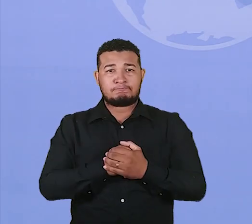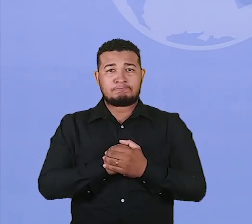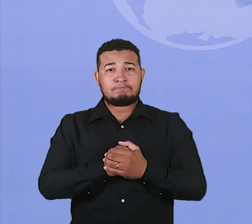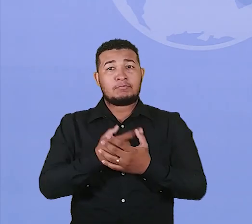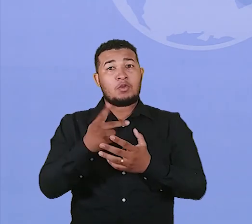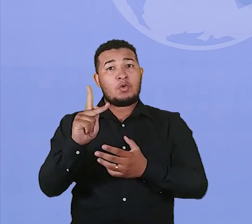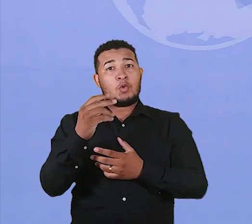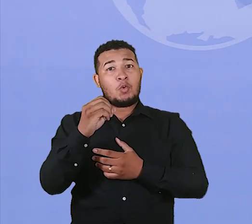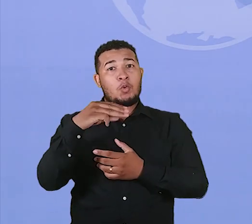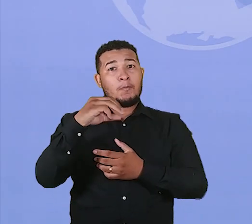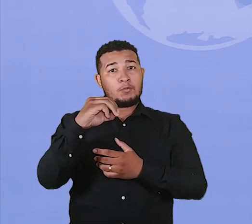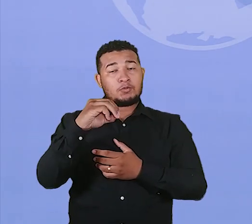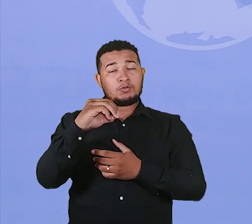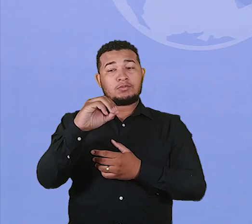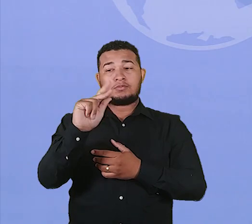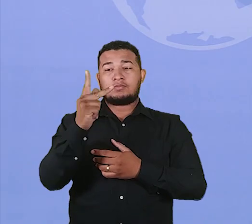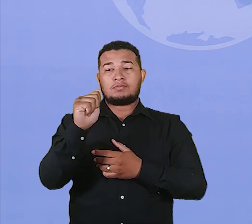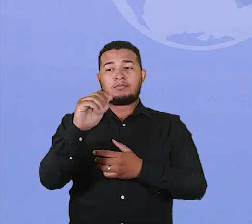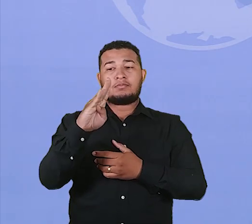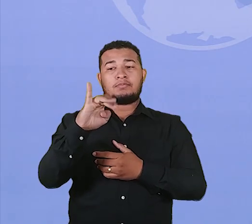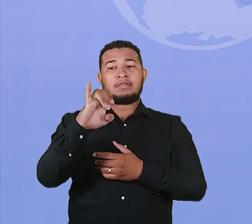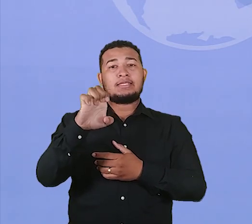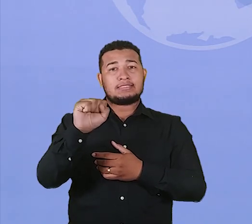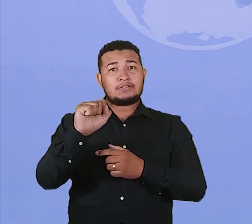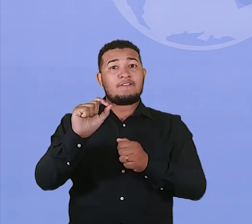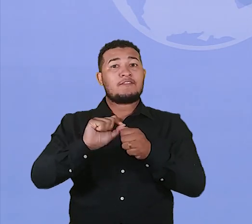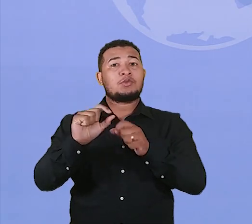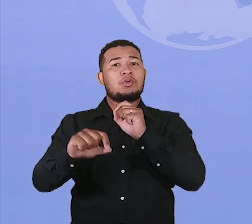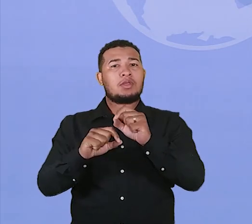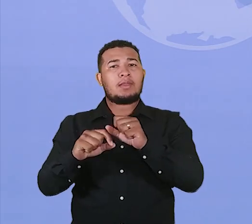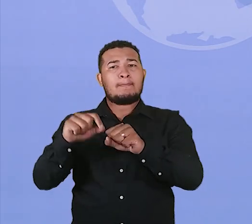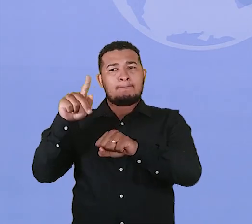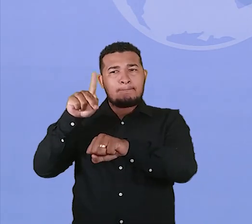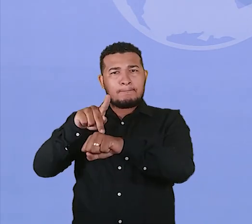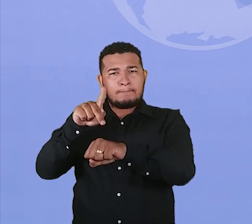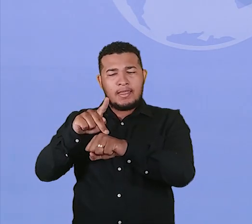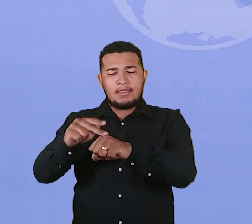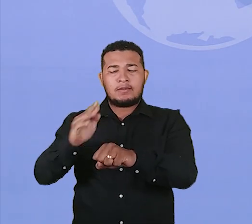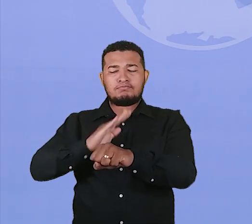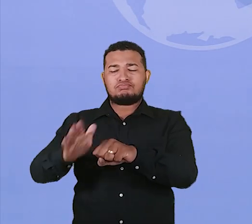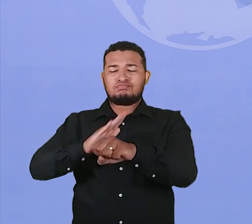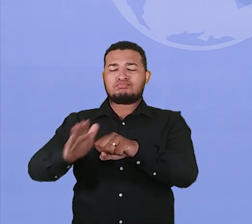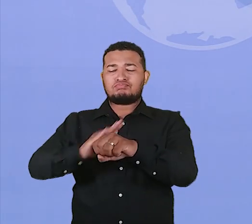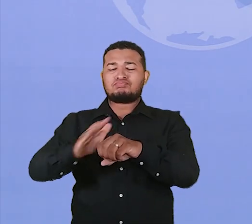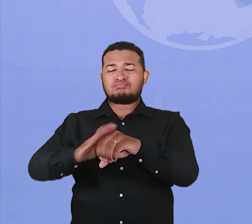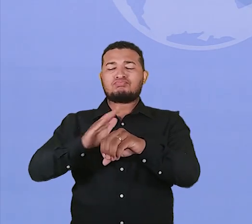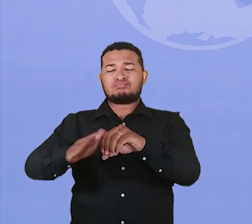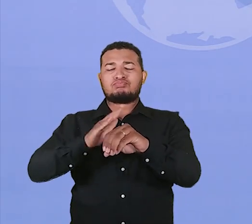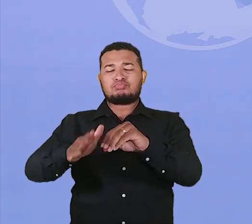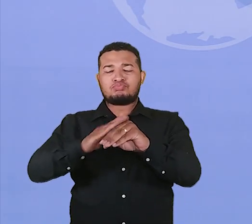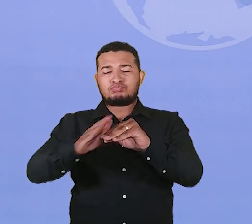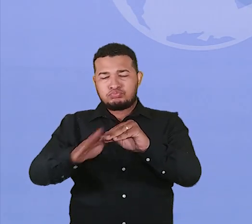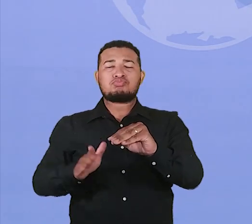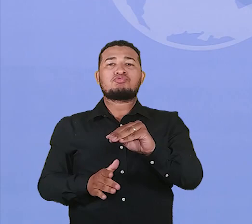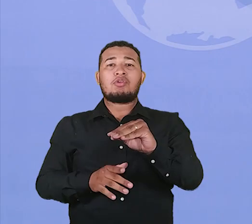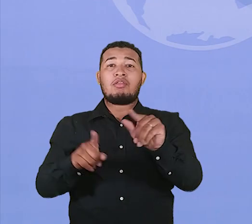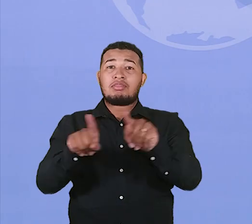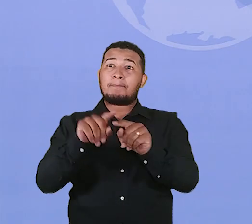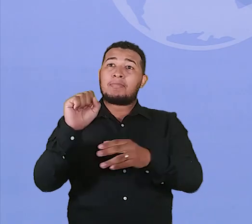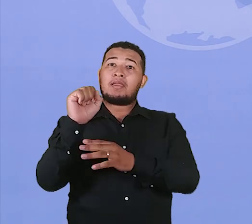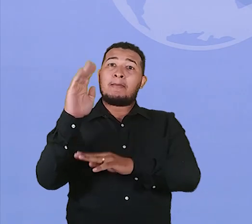então usamos lábios eles pegavam pedras é passeavam as pedras